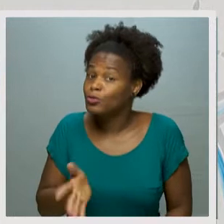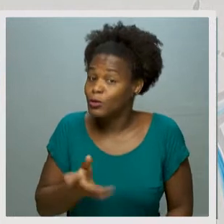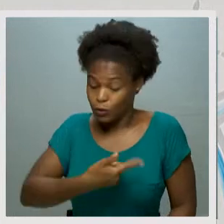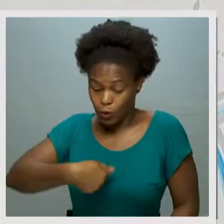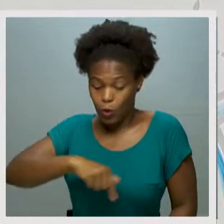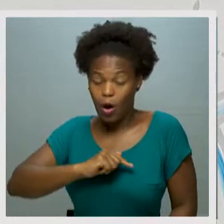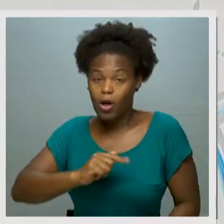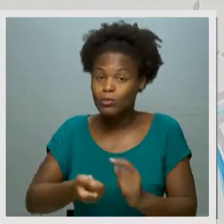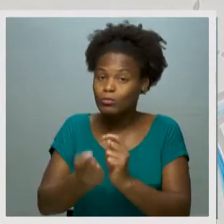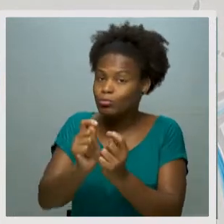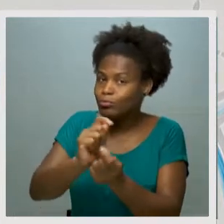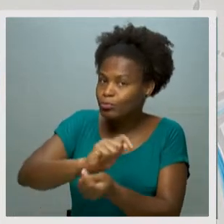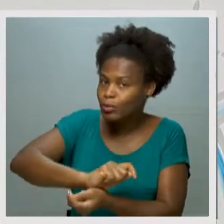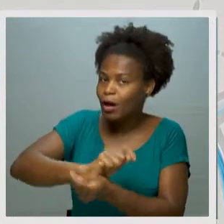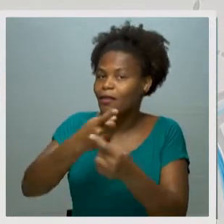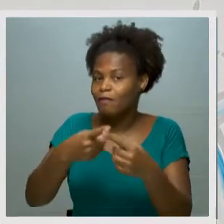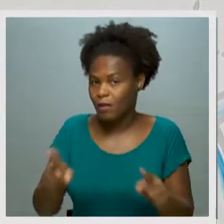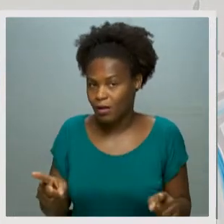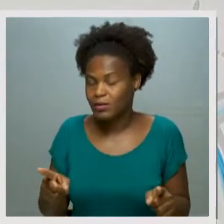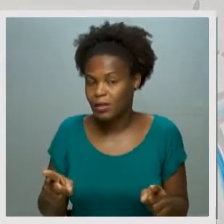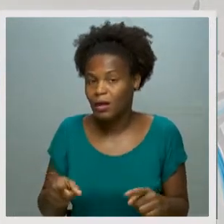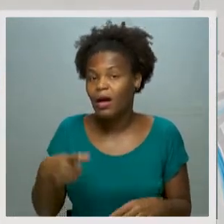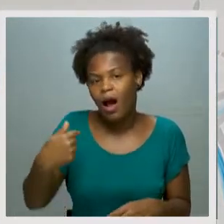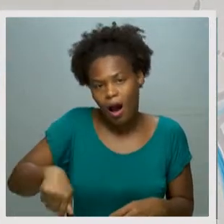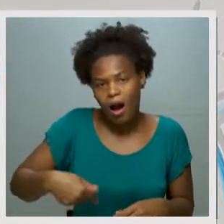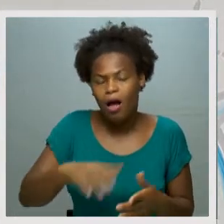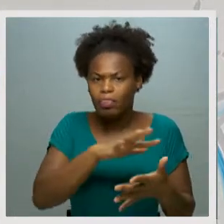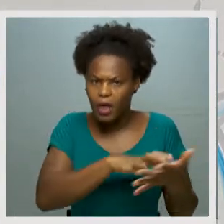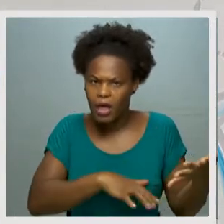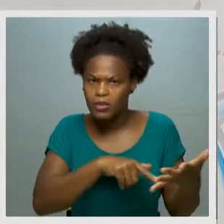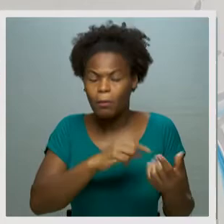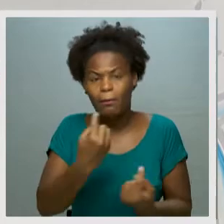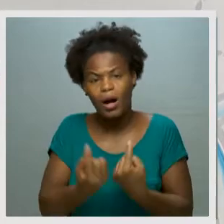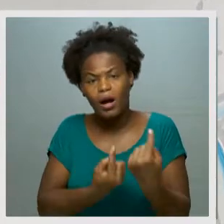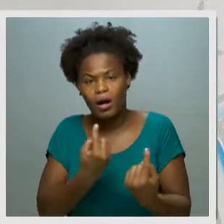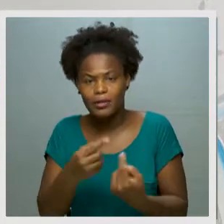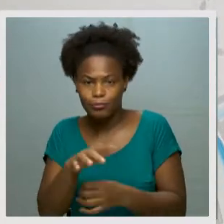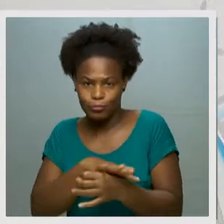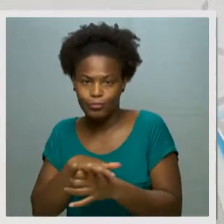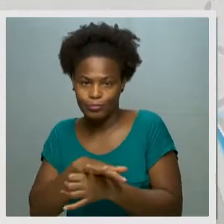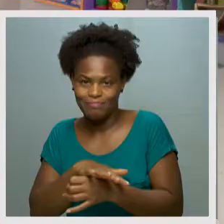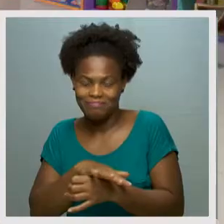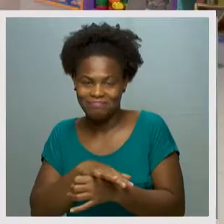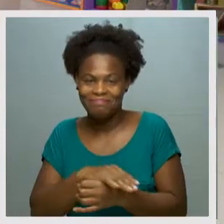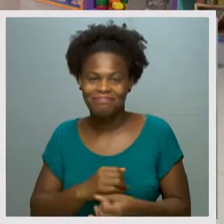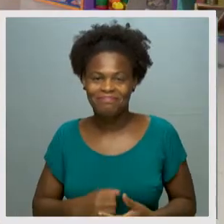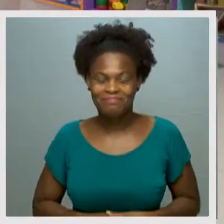exigem de nós adaptações diferenciadas. E existem tipos de textos para cada caso.